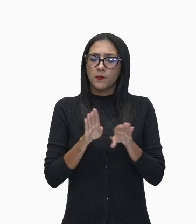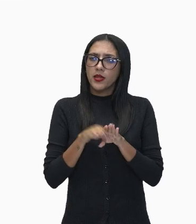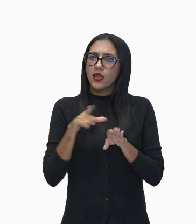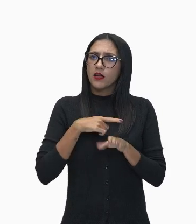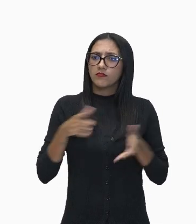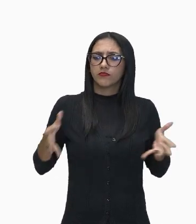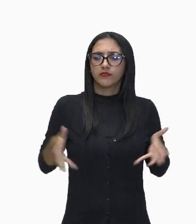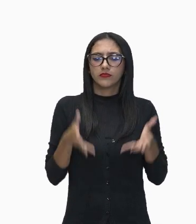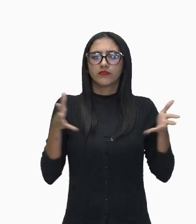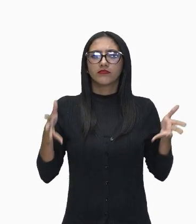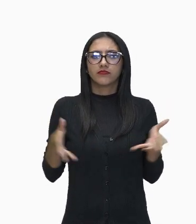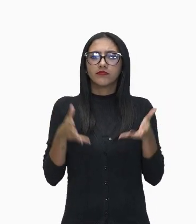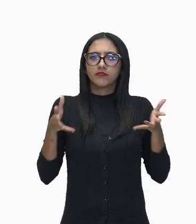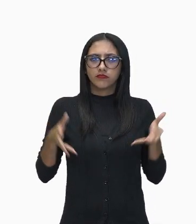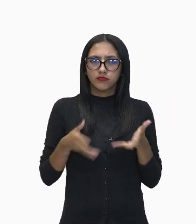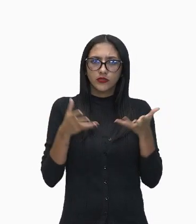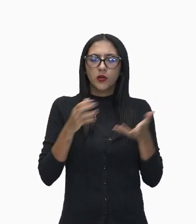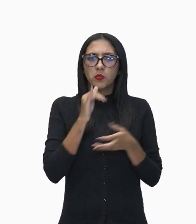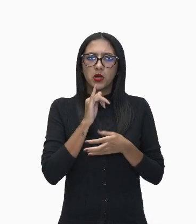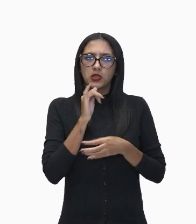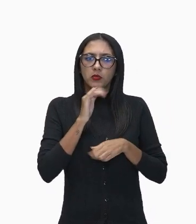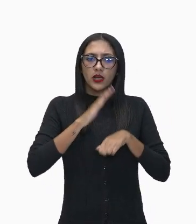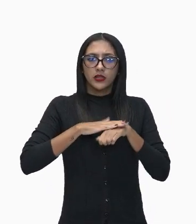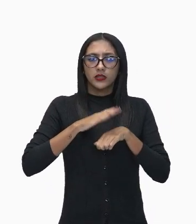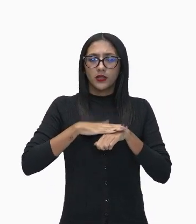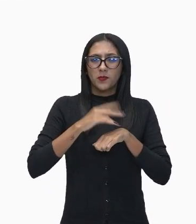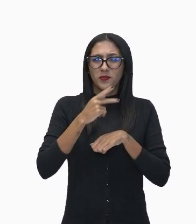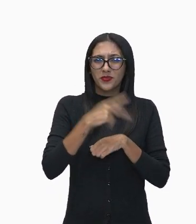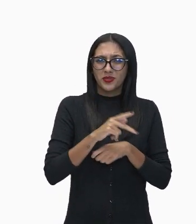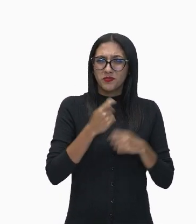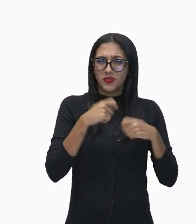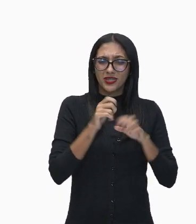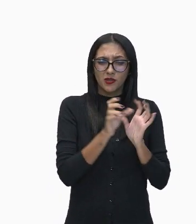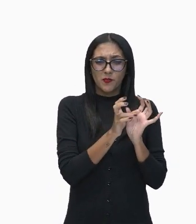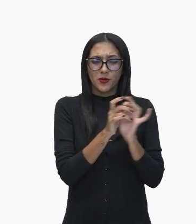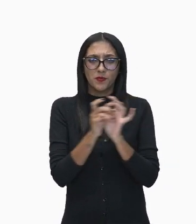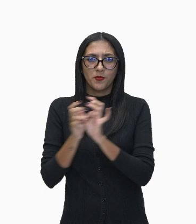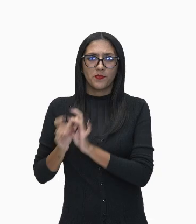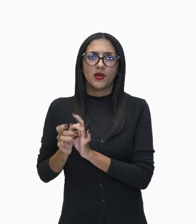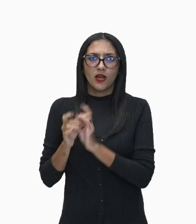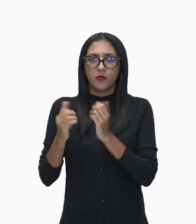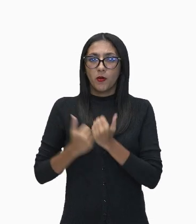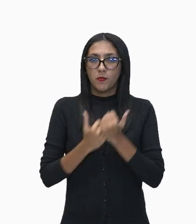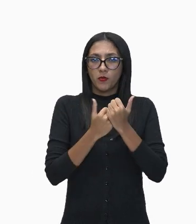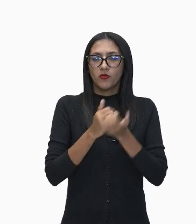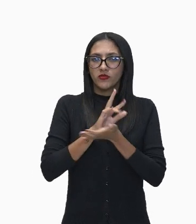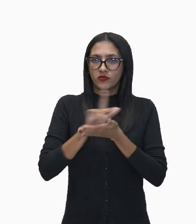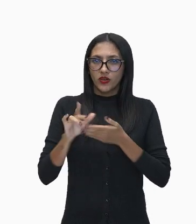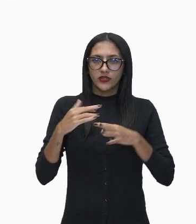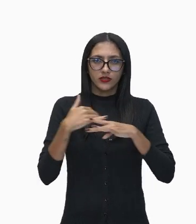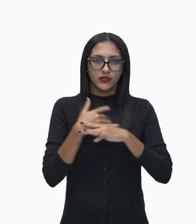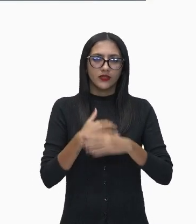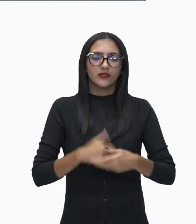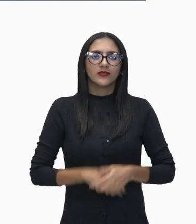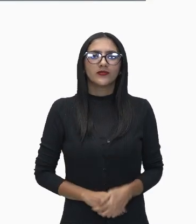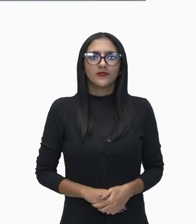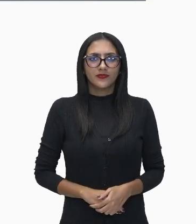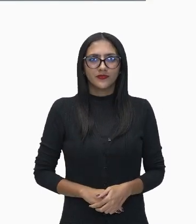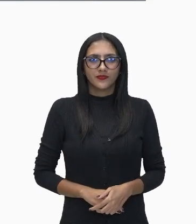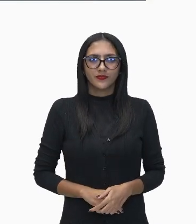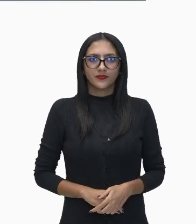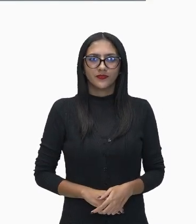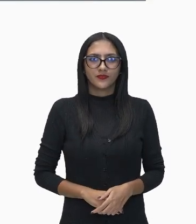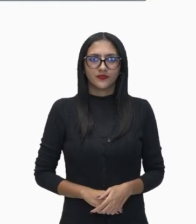promovem a interdependência e outras relações entre as cidades. As